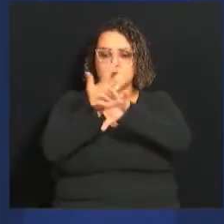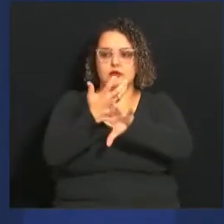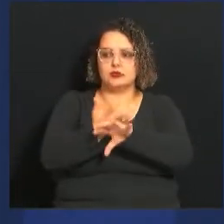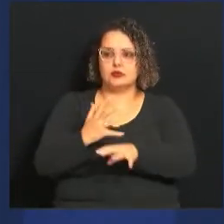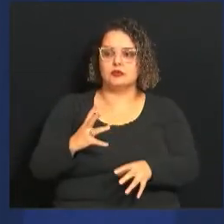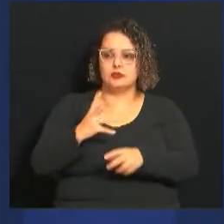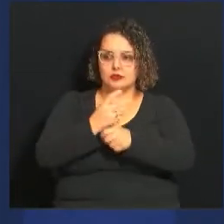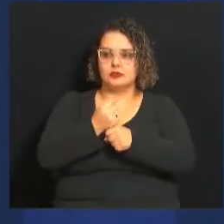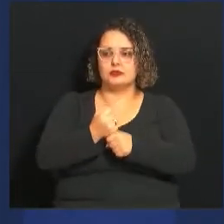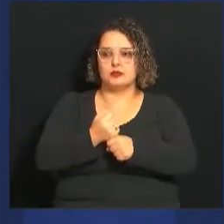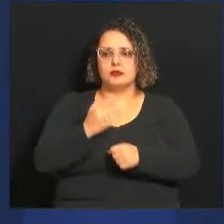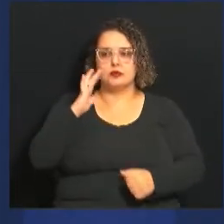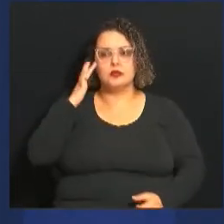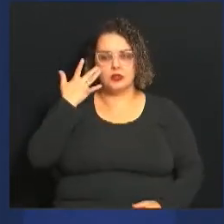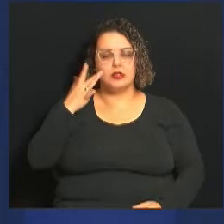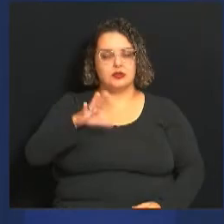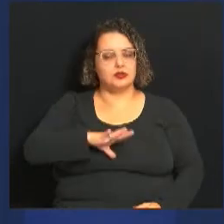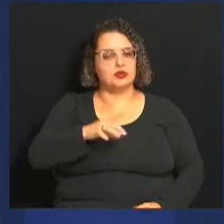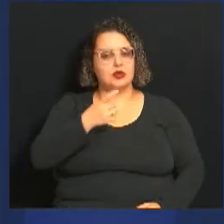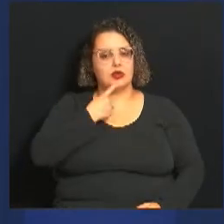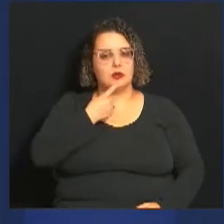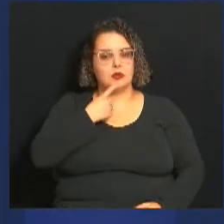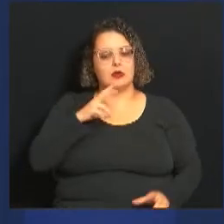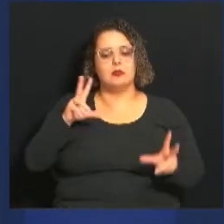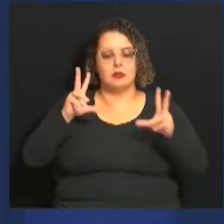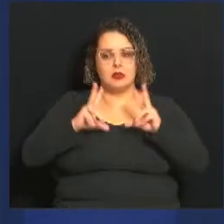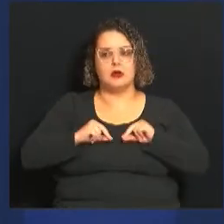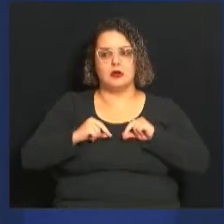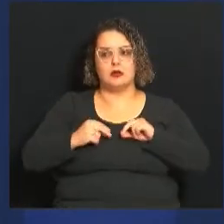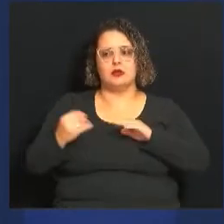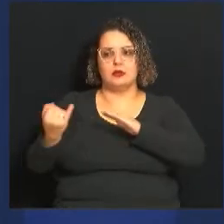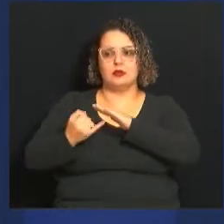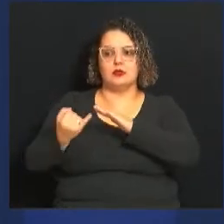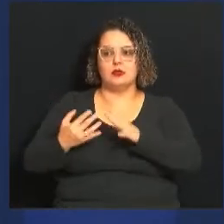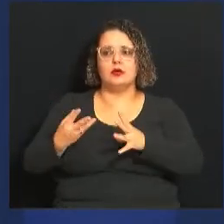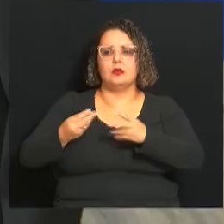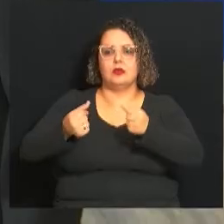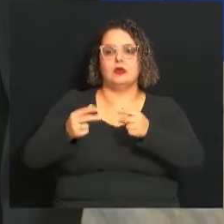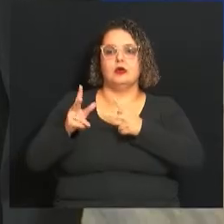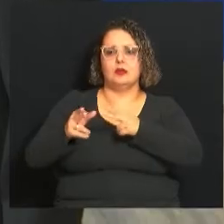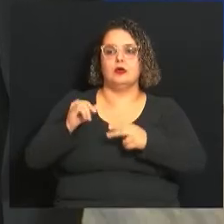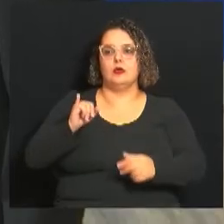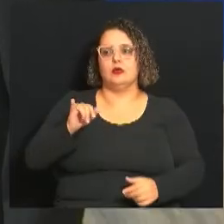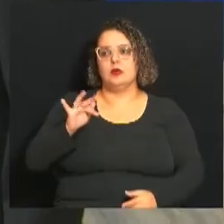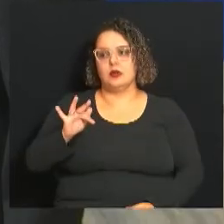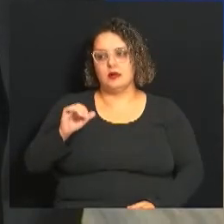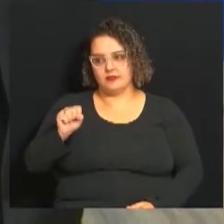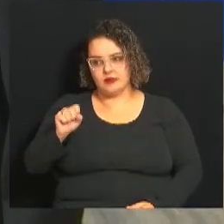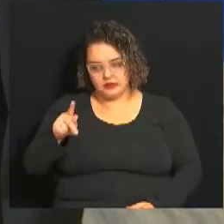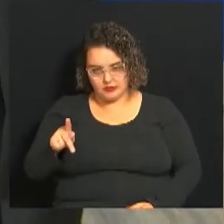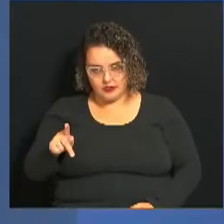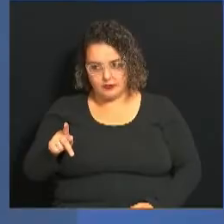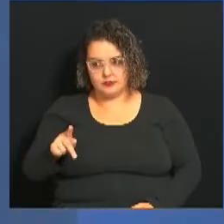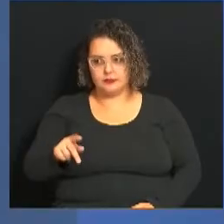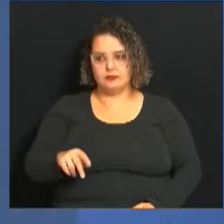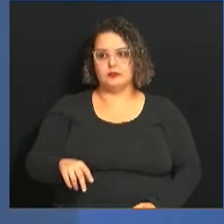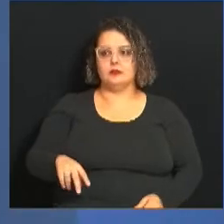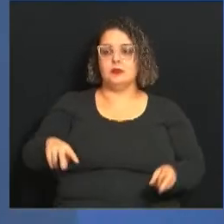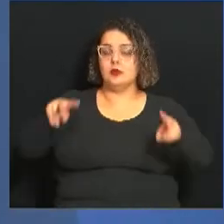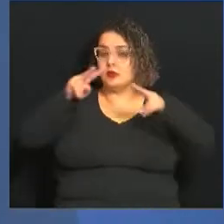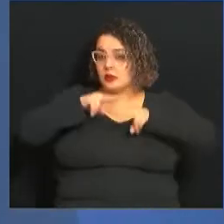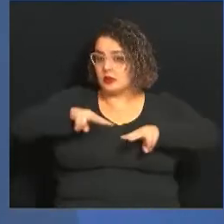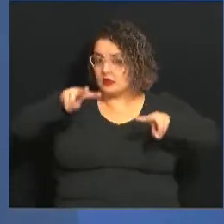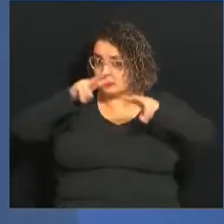gente acha que Campinas merece um instituto de qualidade como é o Instituto Federal. Vou falar um pouquinho dos aspectos sociais, até porque a gente